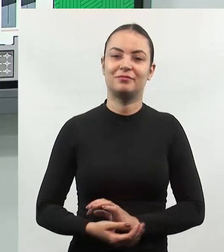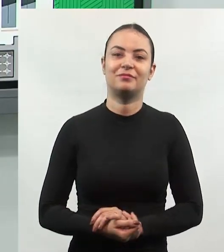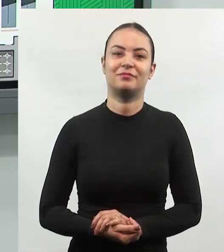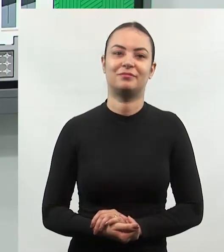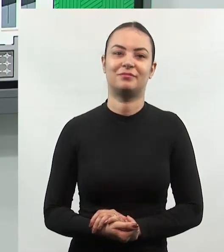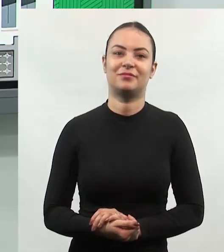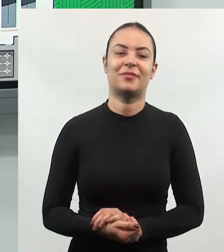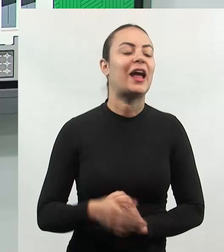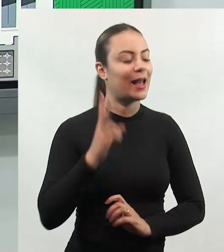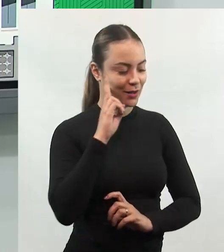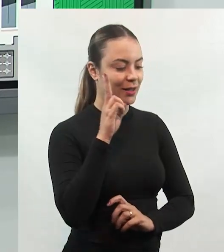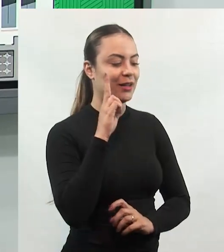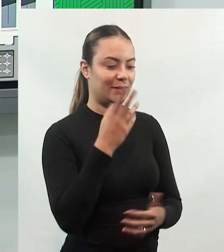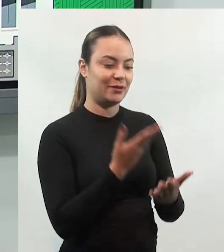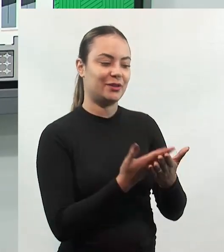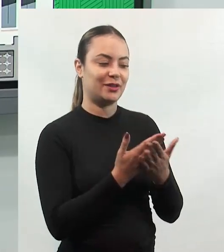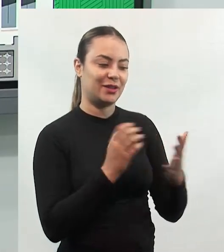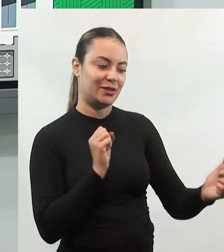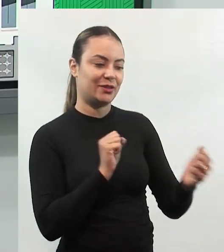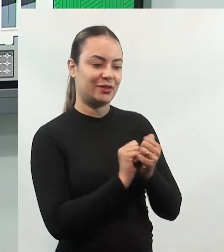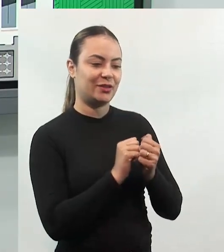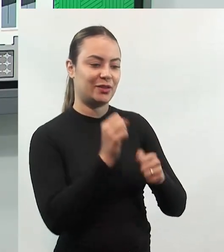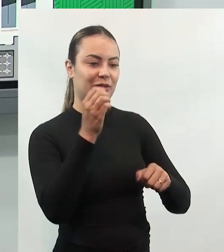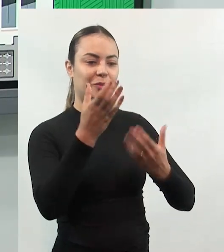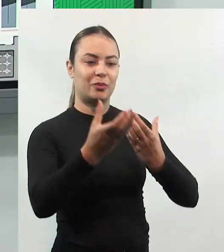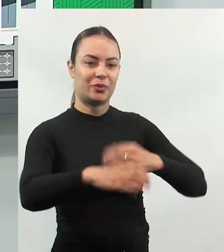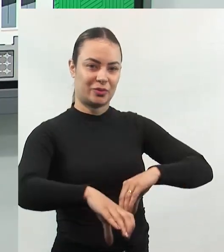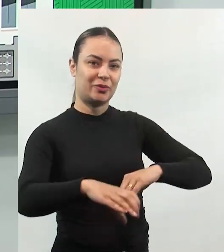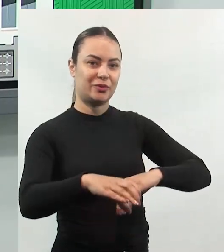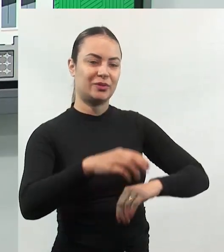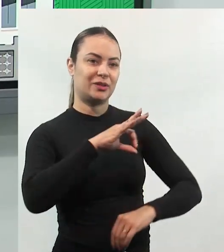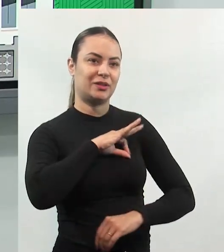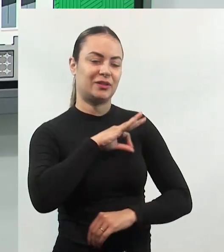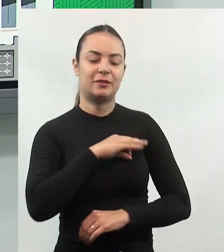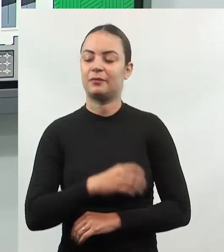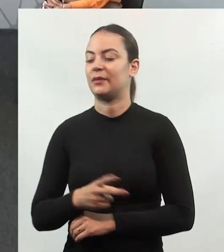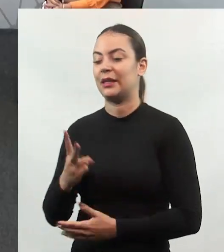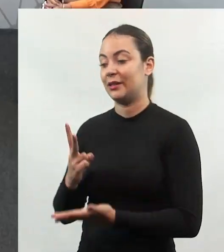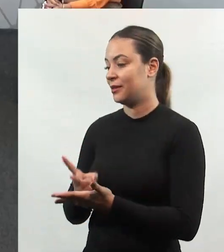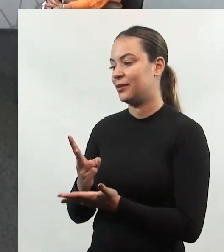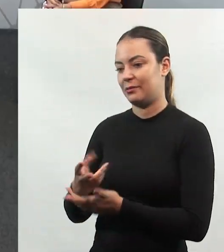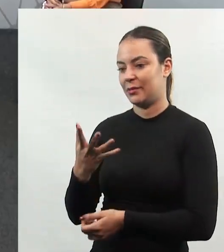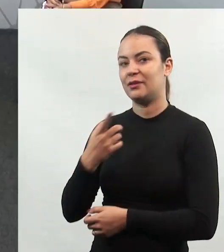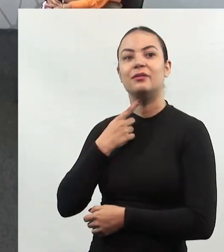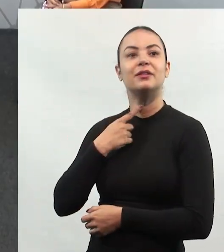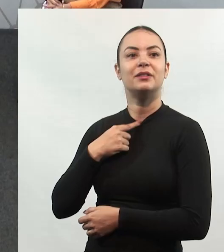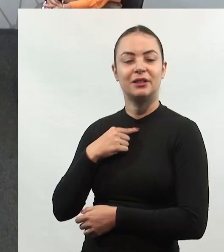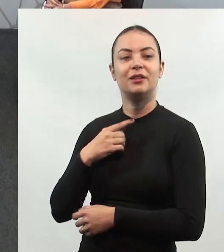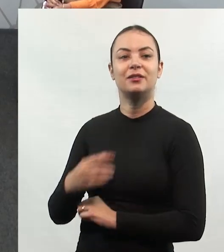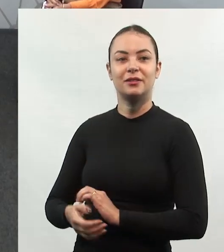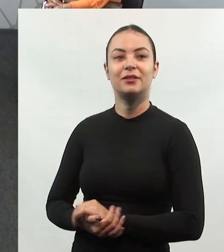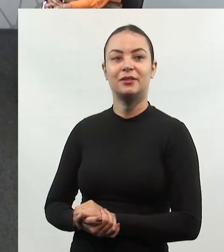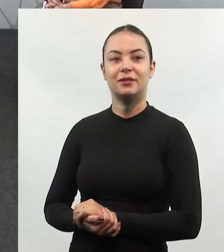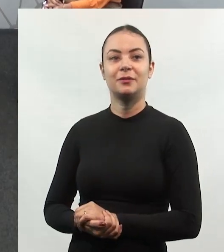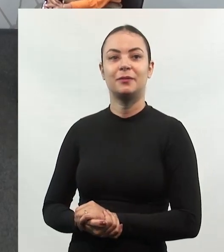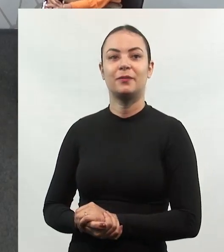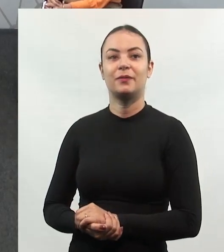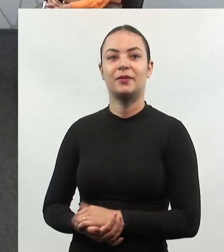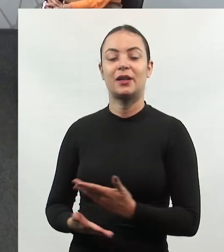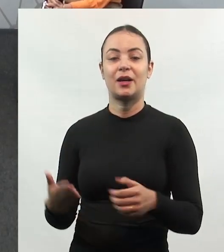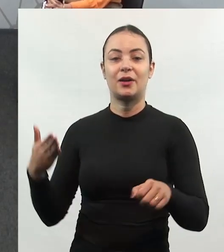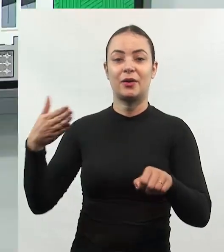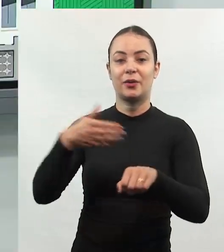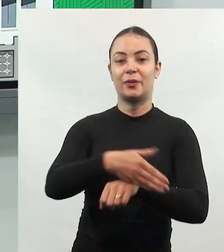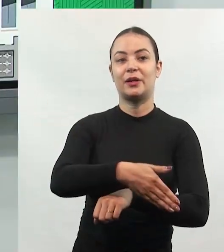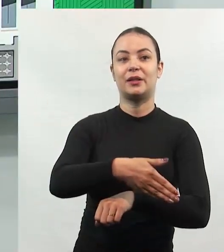eixo, que é o após, né? O que a gente fez depois que a gente saiu do Carmela Dutra, né? Então,